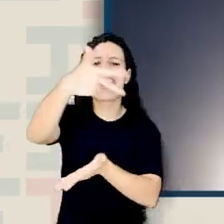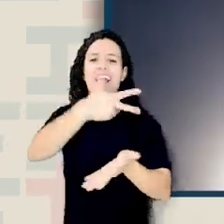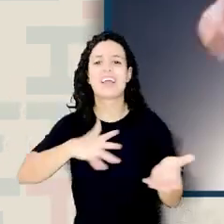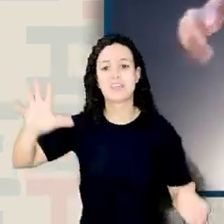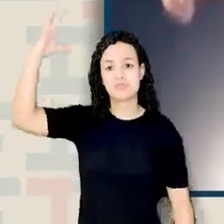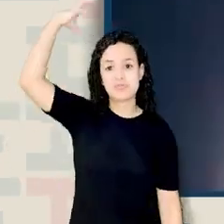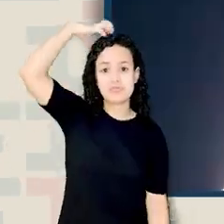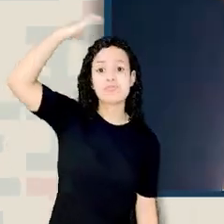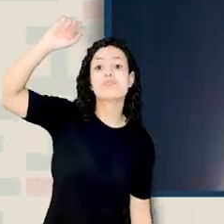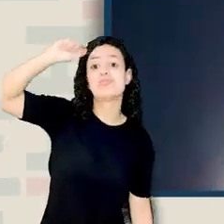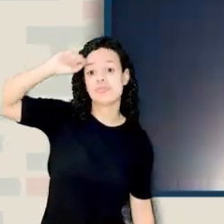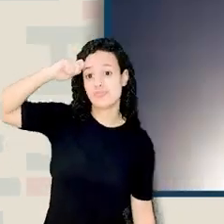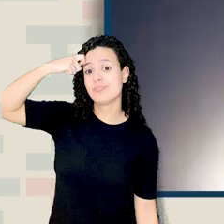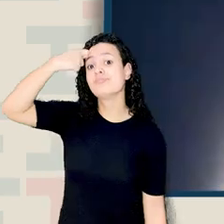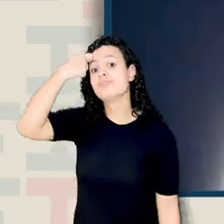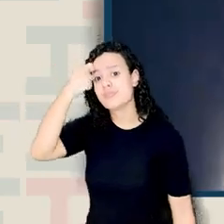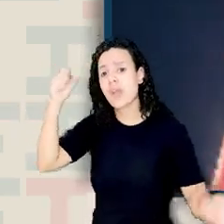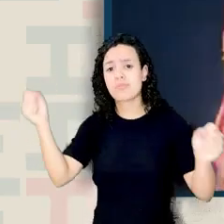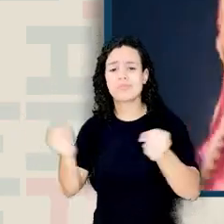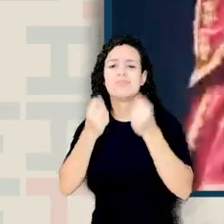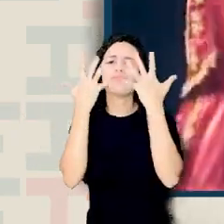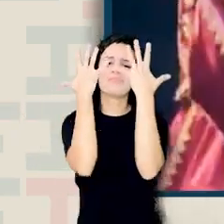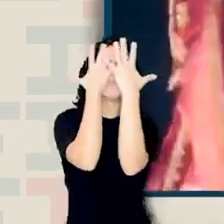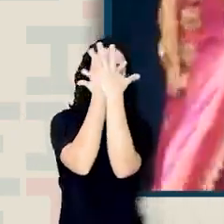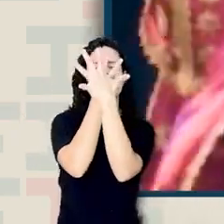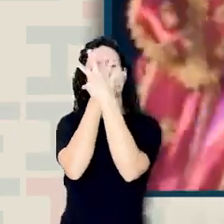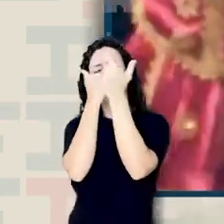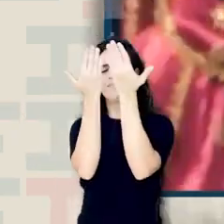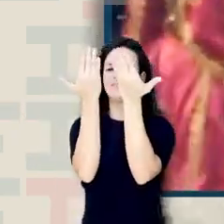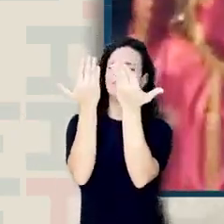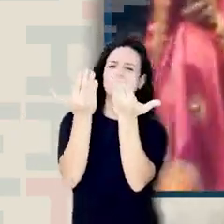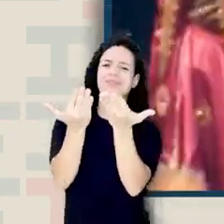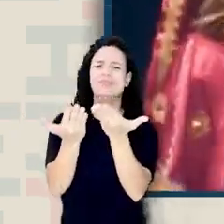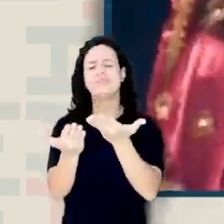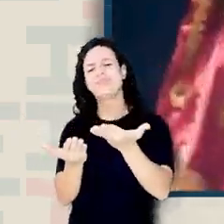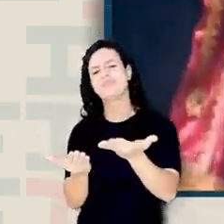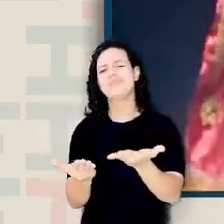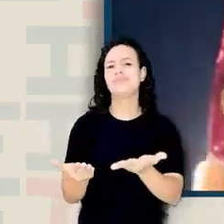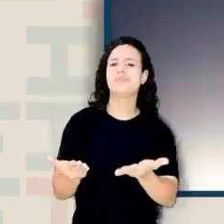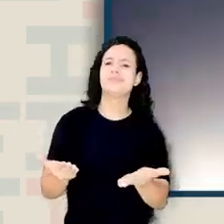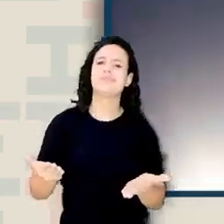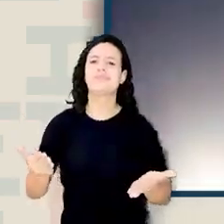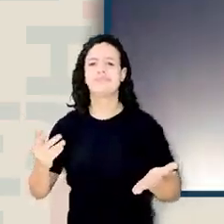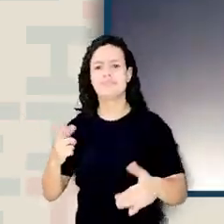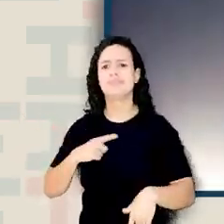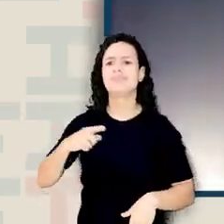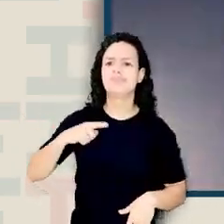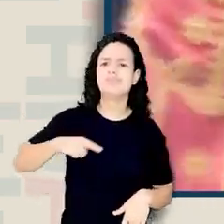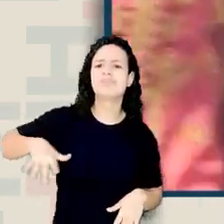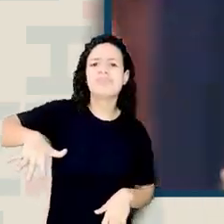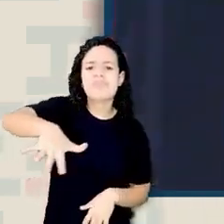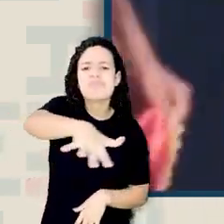Rainha negra, magia e beleza, na sombra dos baobás.